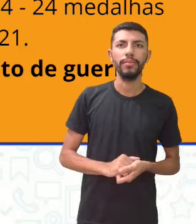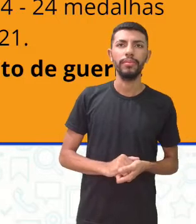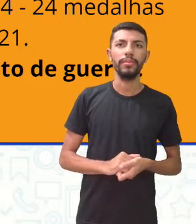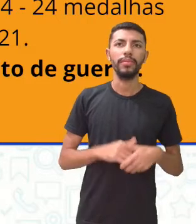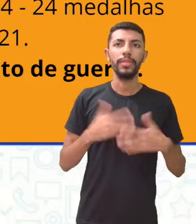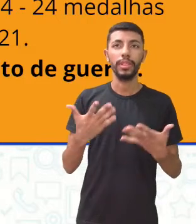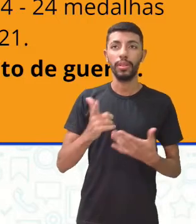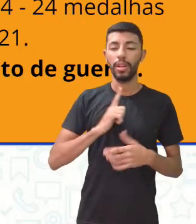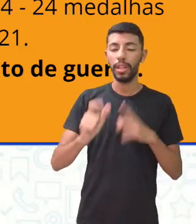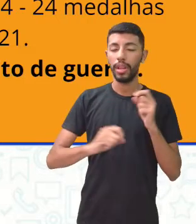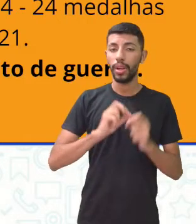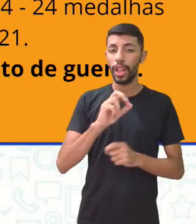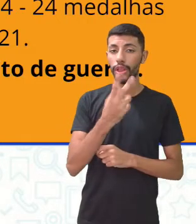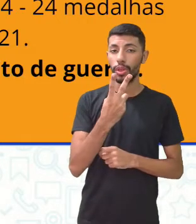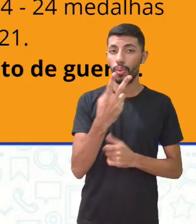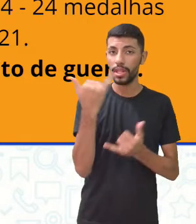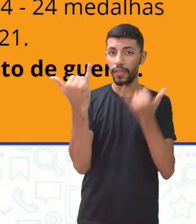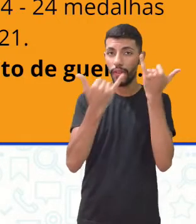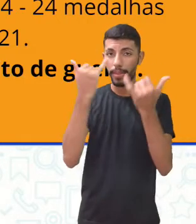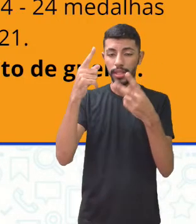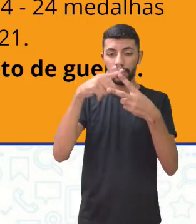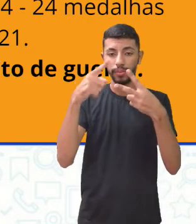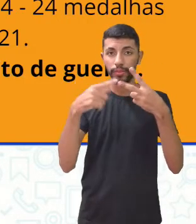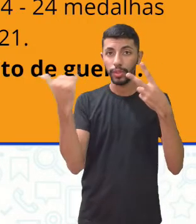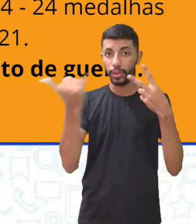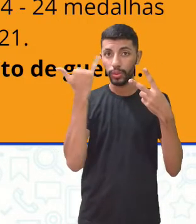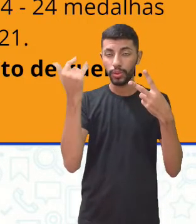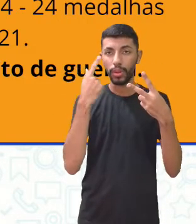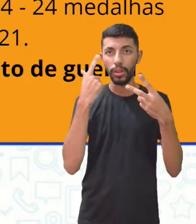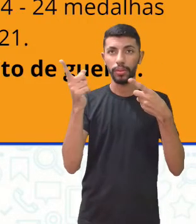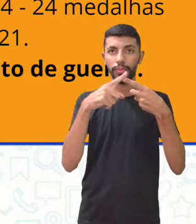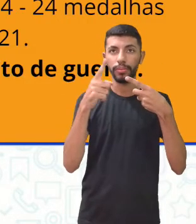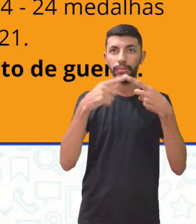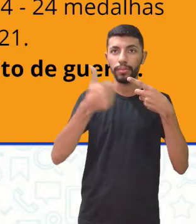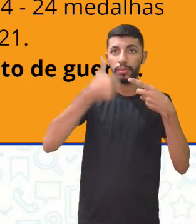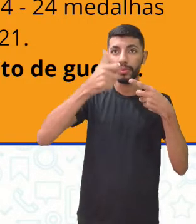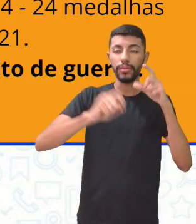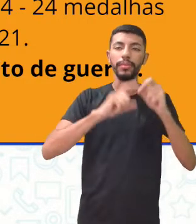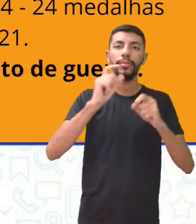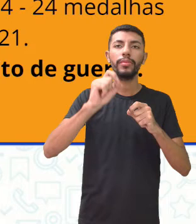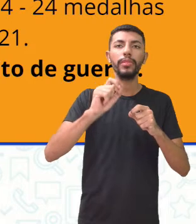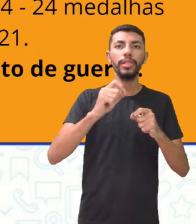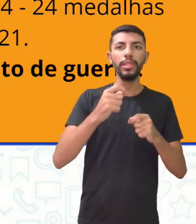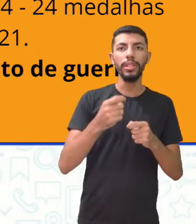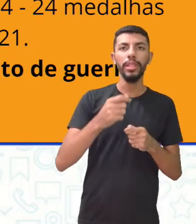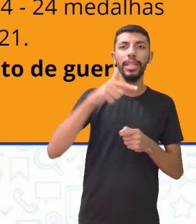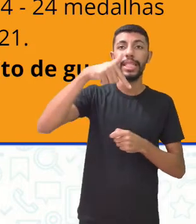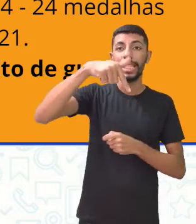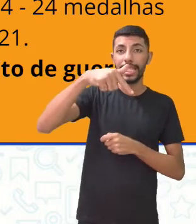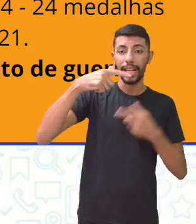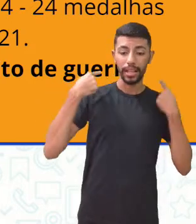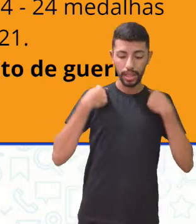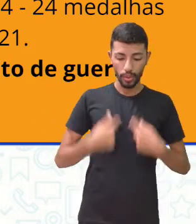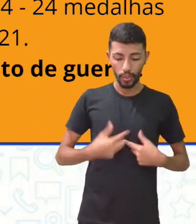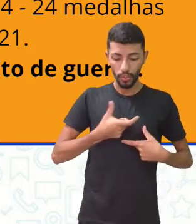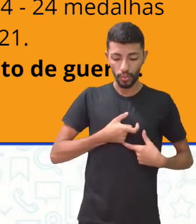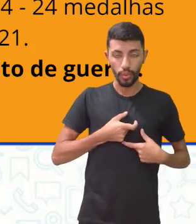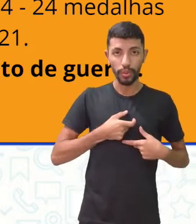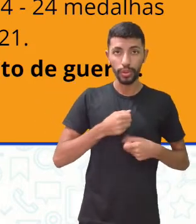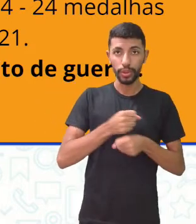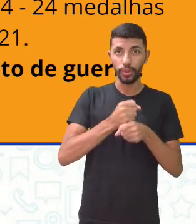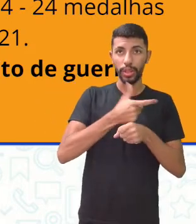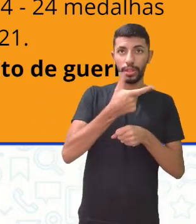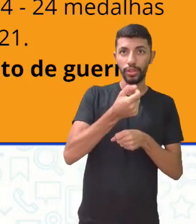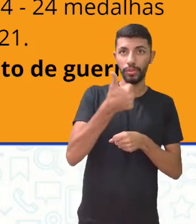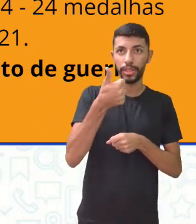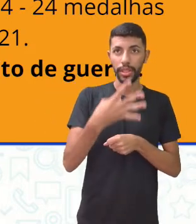primeira é que Pernambuco conseguiu 7 medalhas em 2014 nos Jogos Escolares Brasileiros. E que em